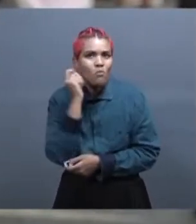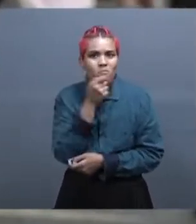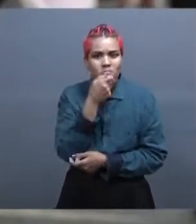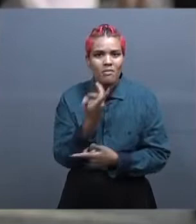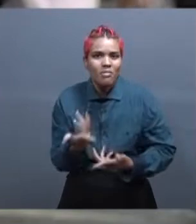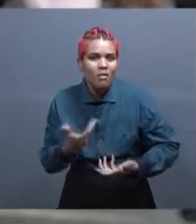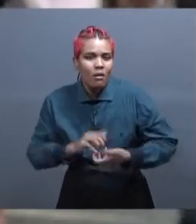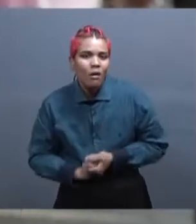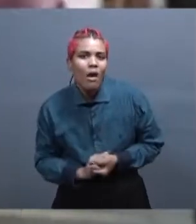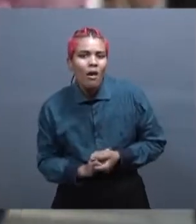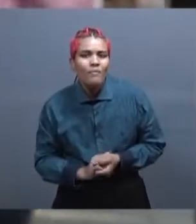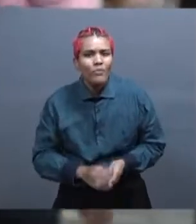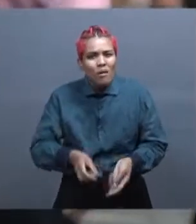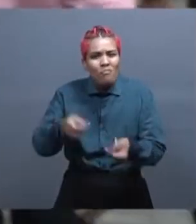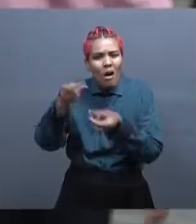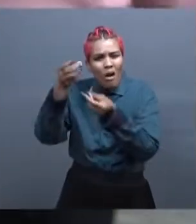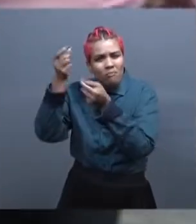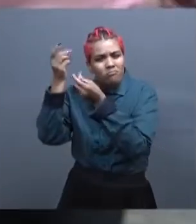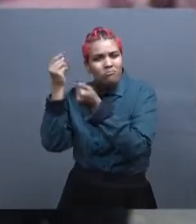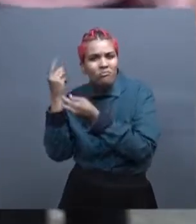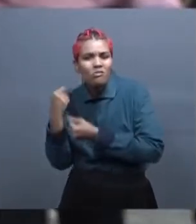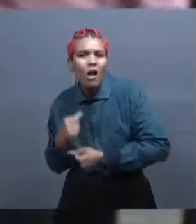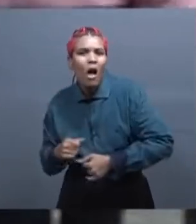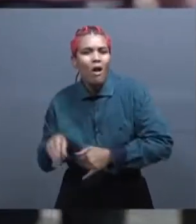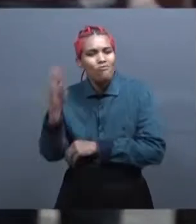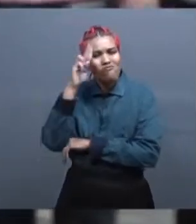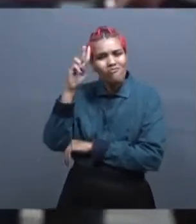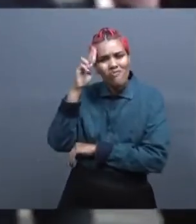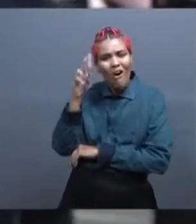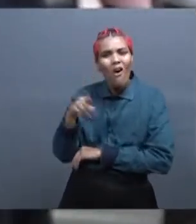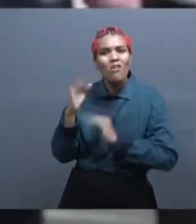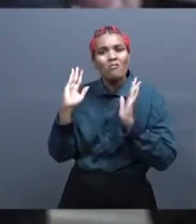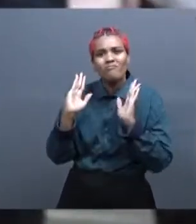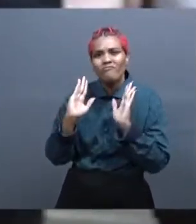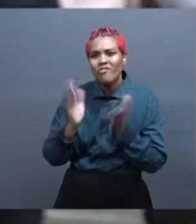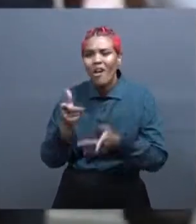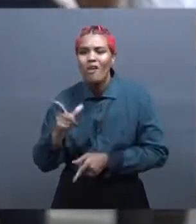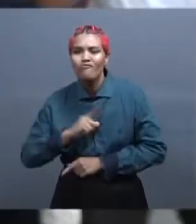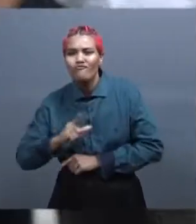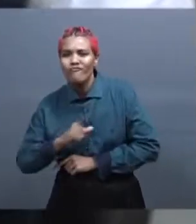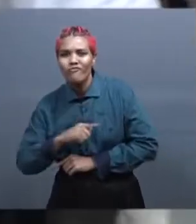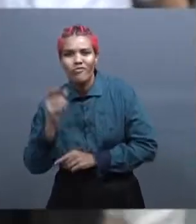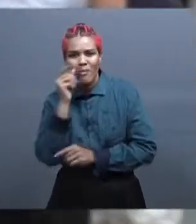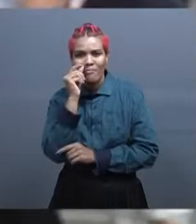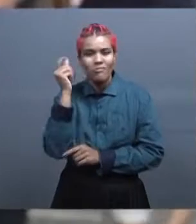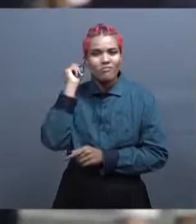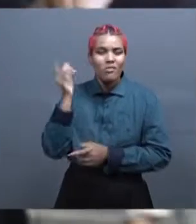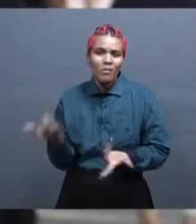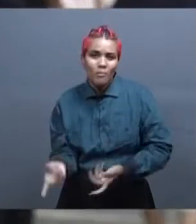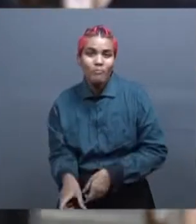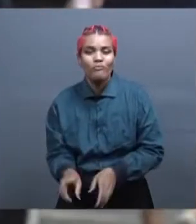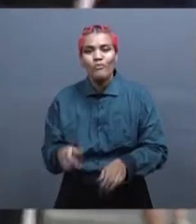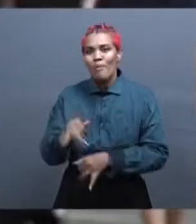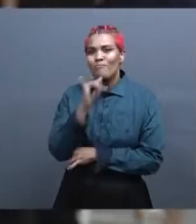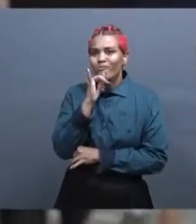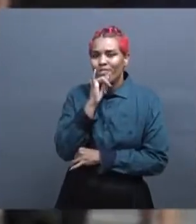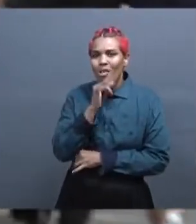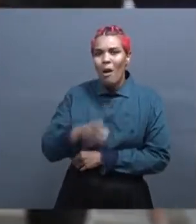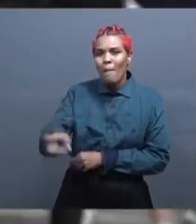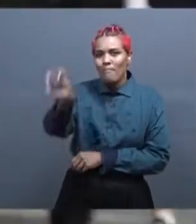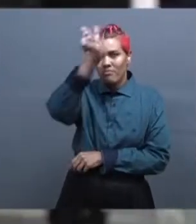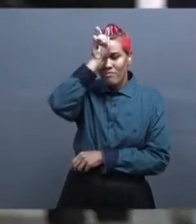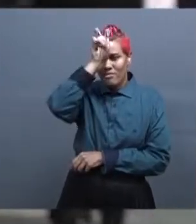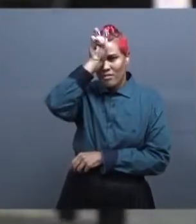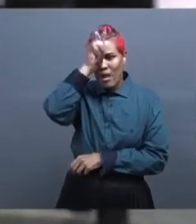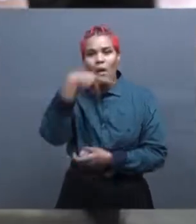espalhadas pelo mundo onde o fim sem já existiu por exemplo no antigo egito há registros de 3